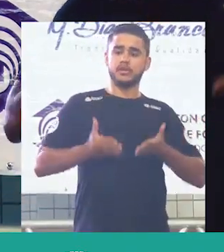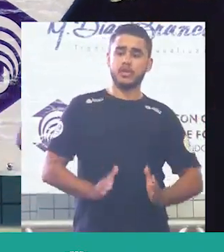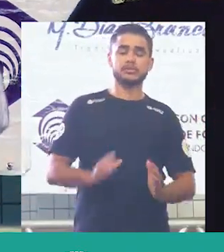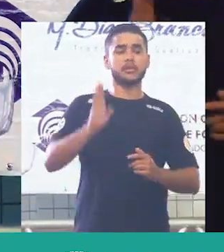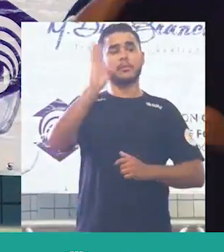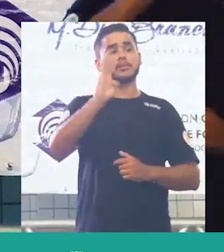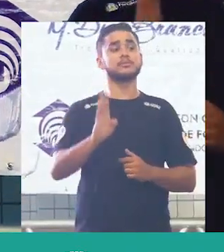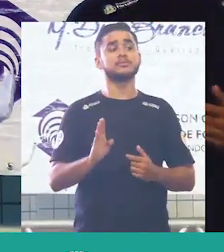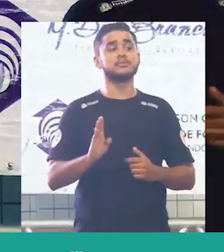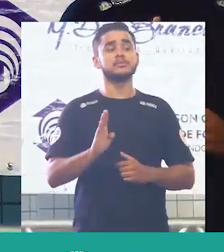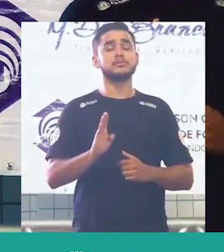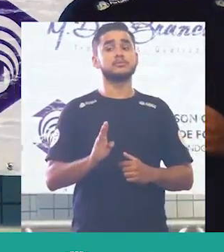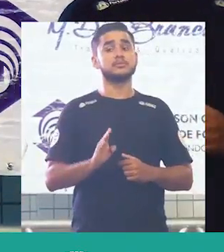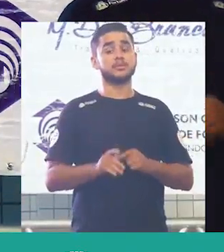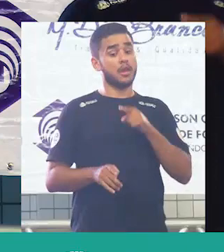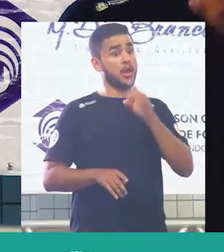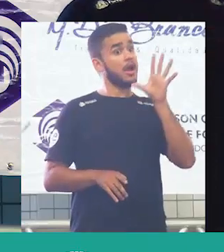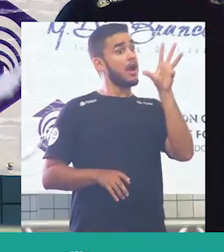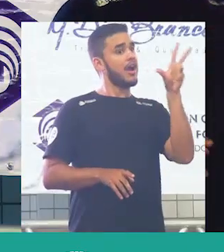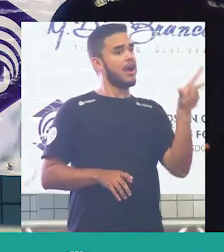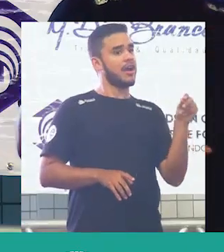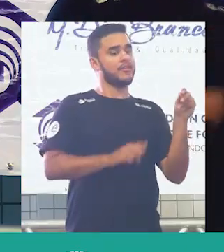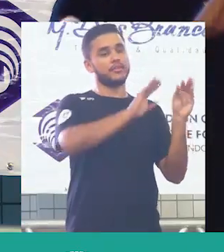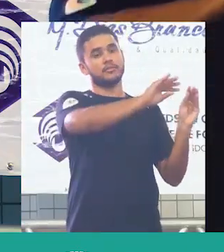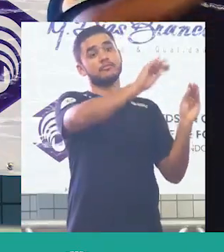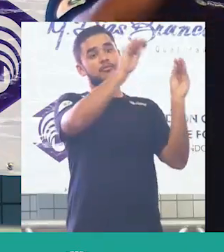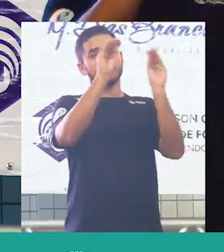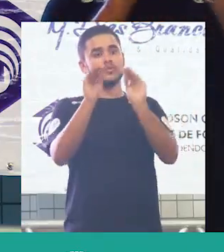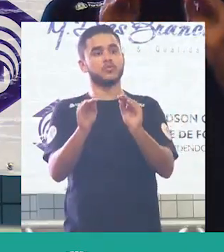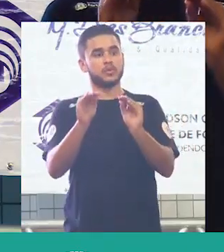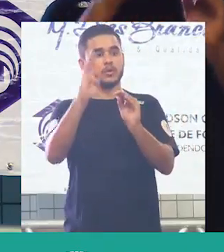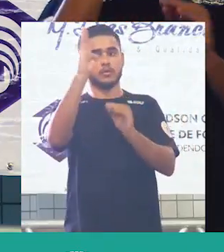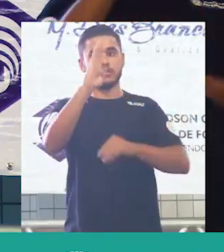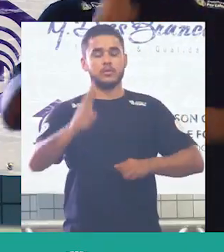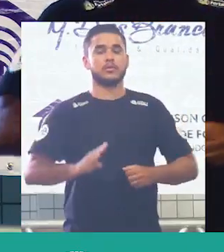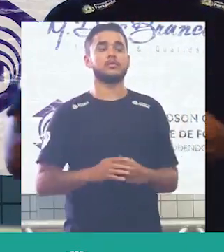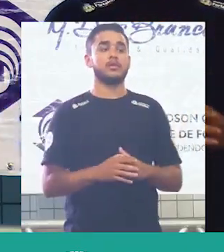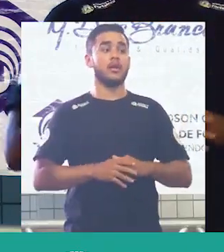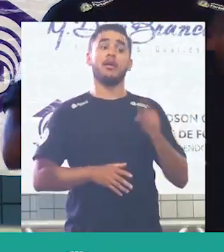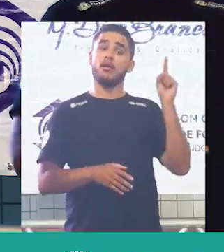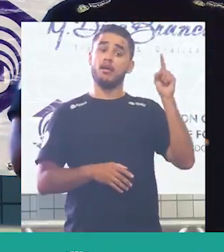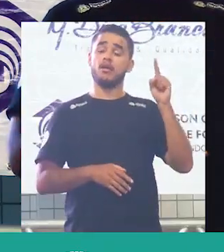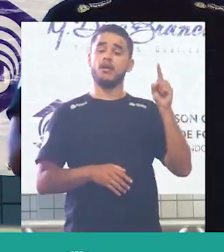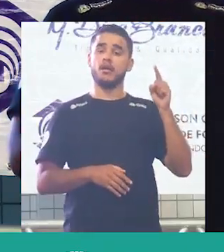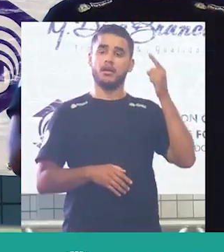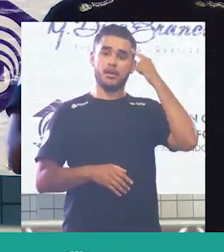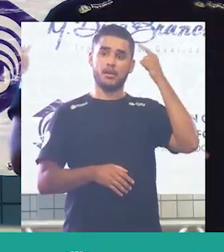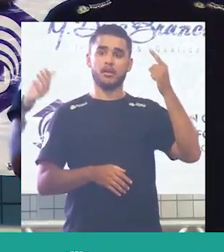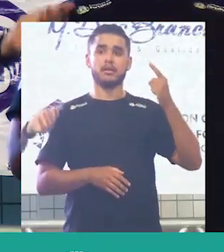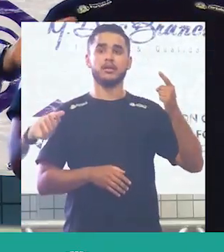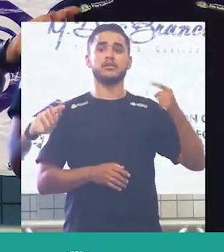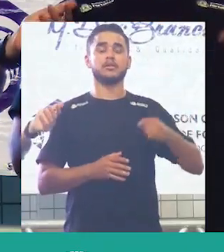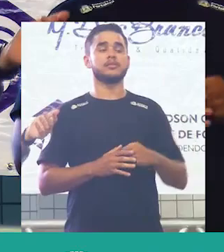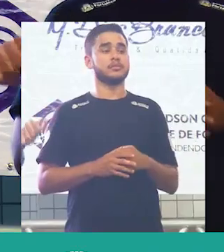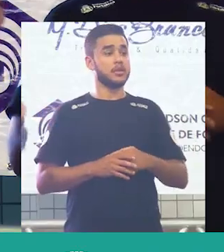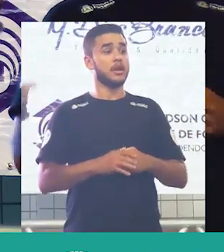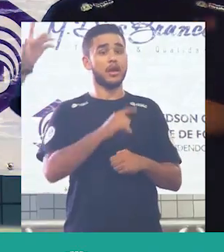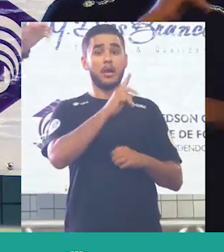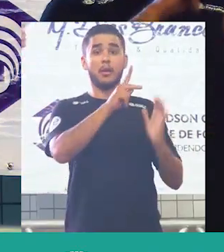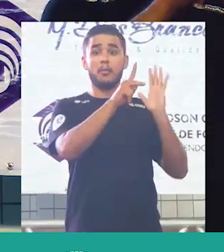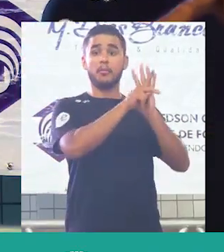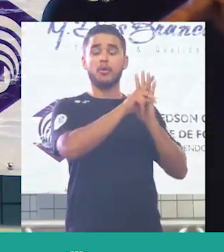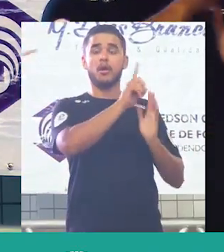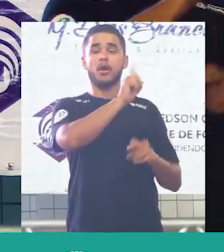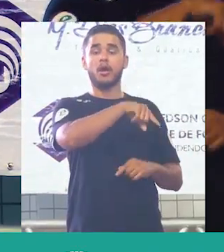começo? No começo eles vieram da África, então eles são africanos, né? O descendente de africano é que é o afrodescendente. Mas